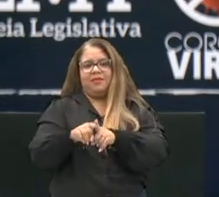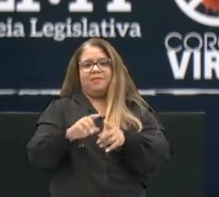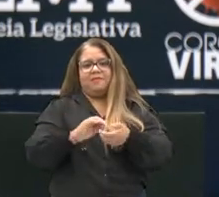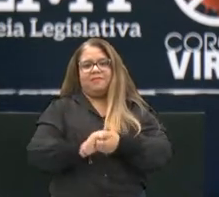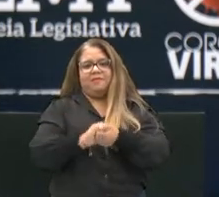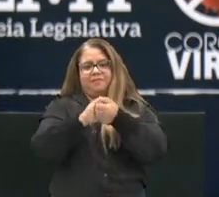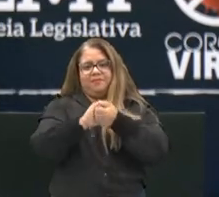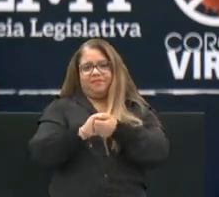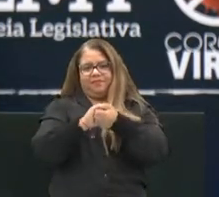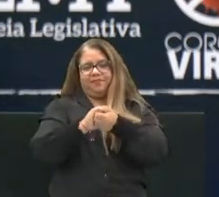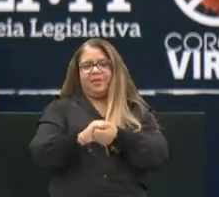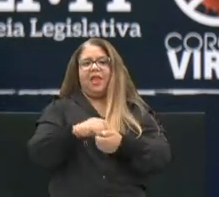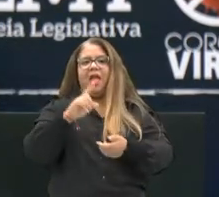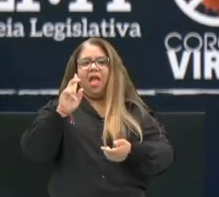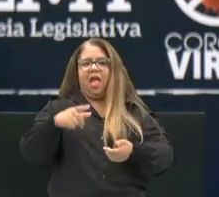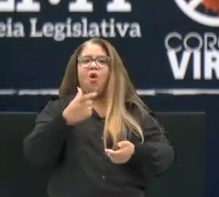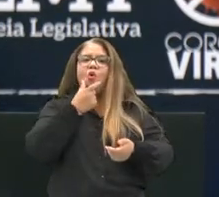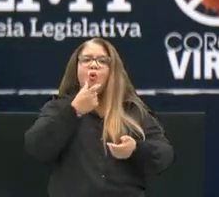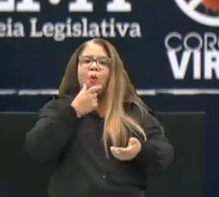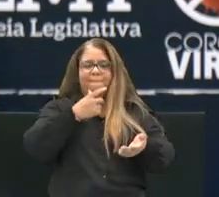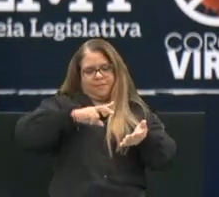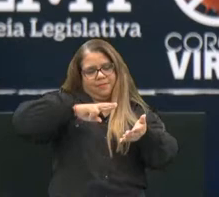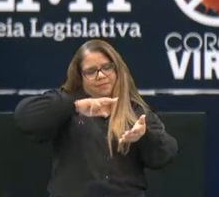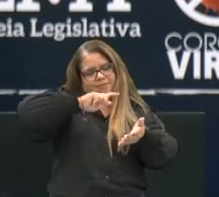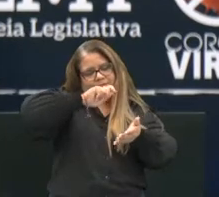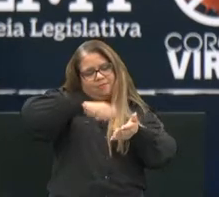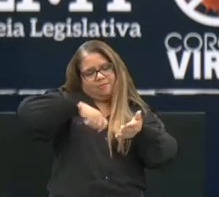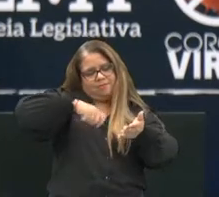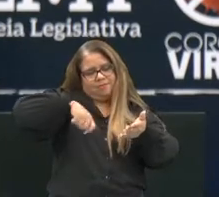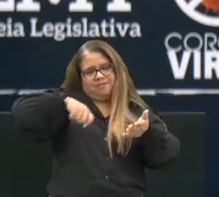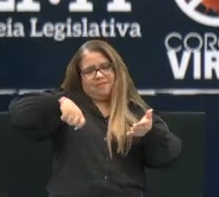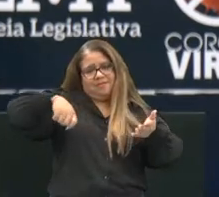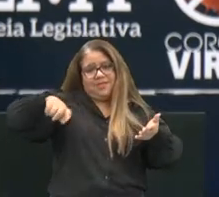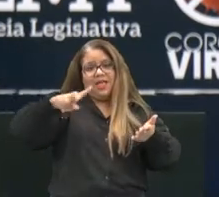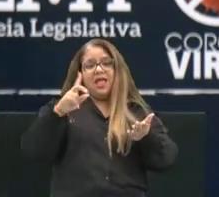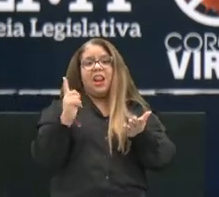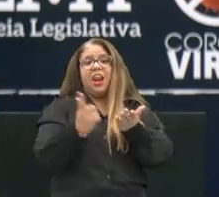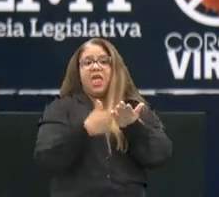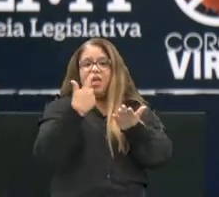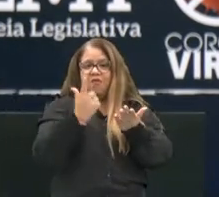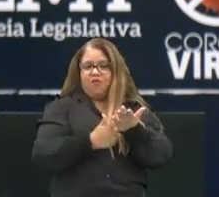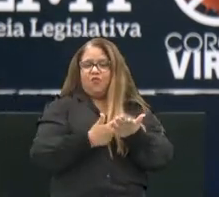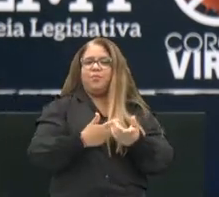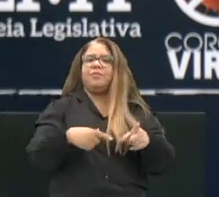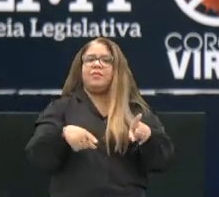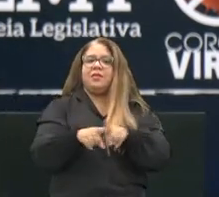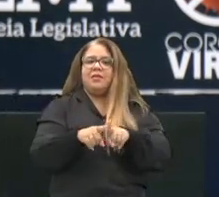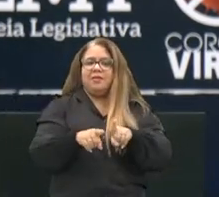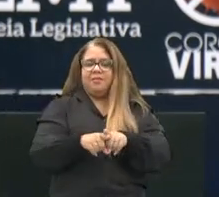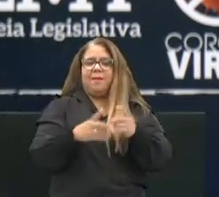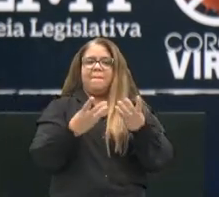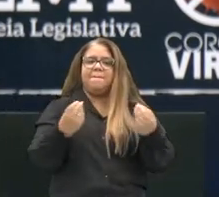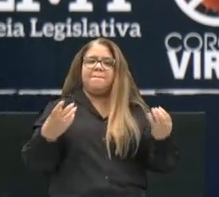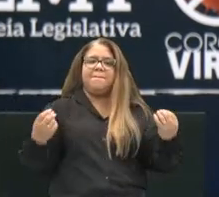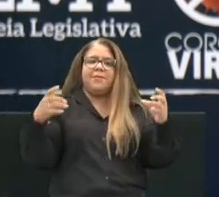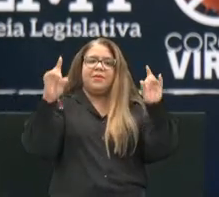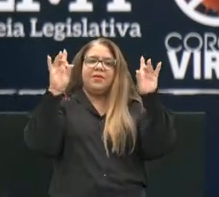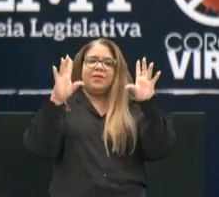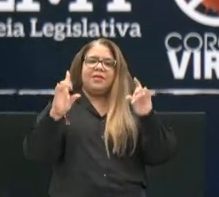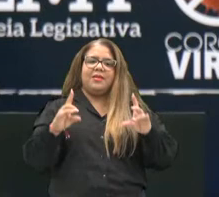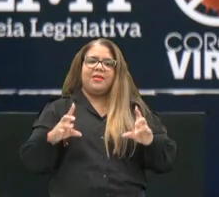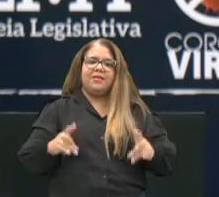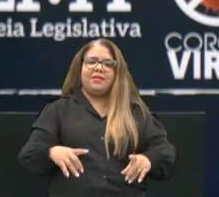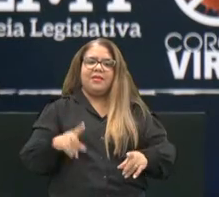nosso autor desse livro, amigo João Carlos, e muito, de forma muito especial,